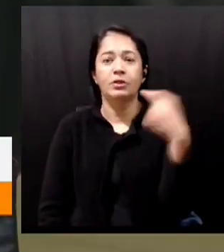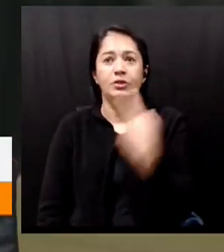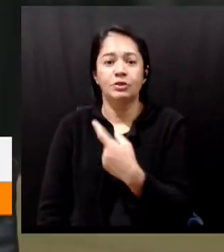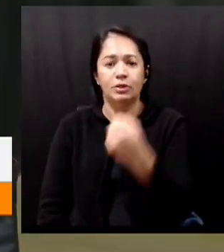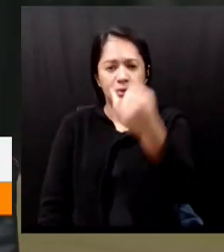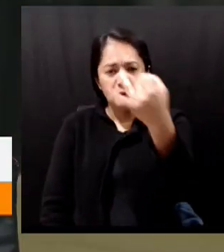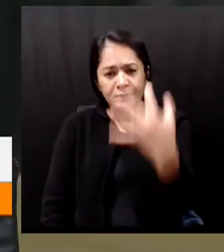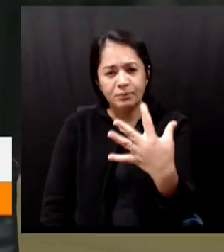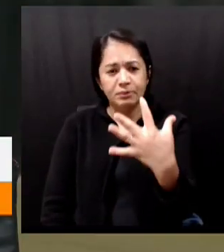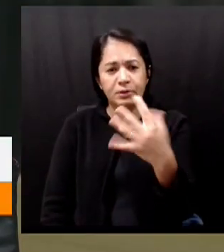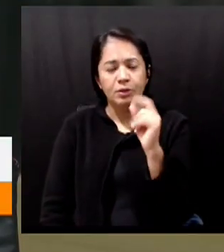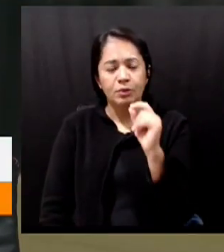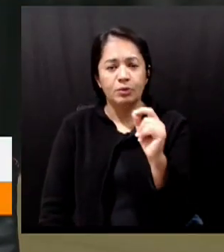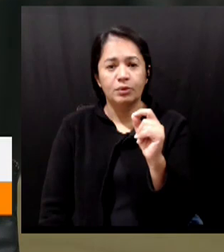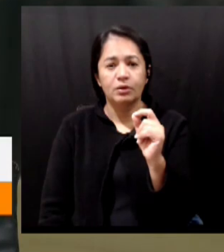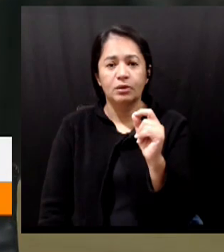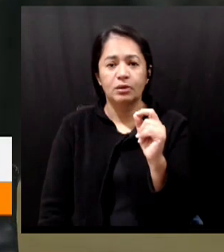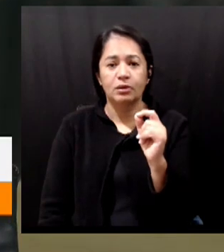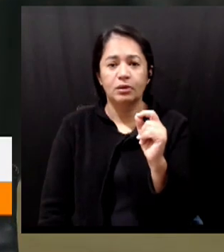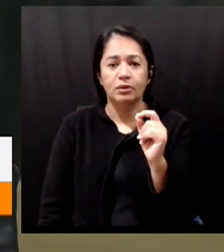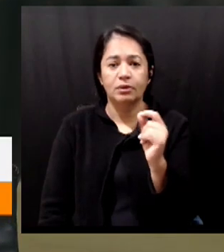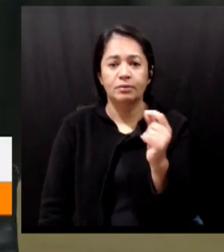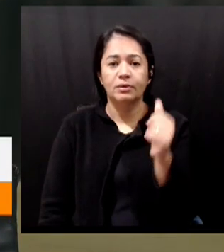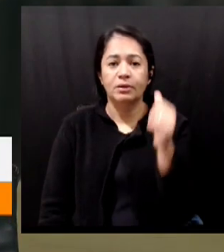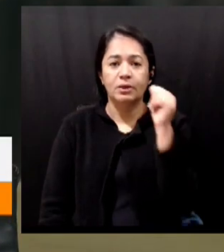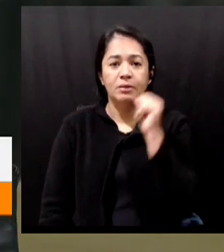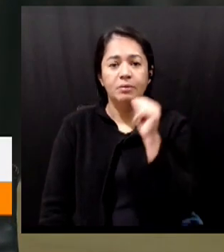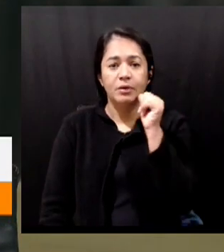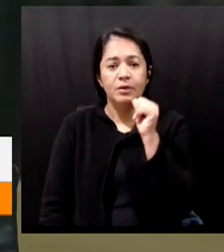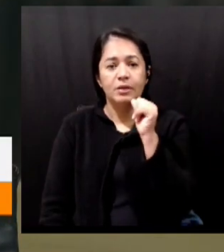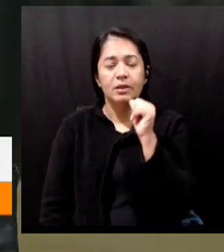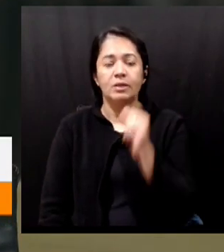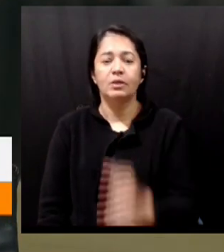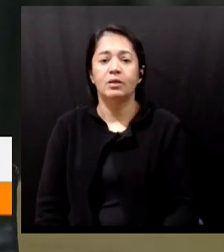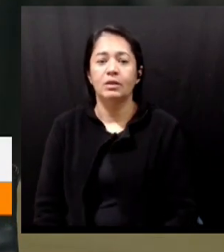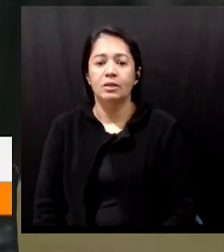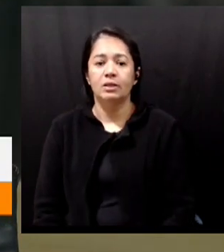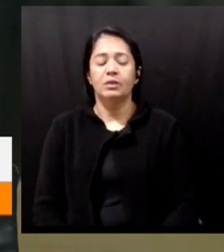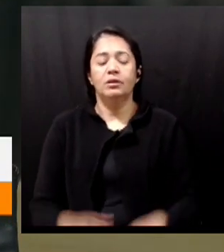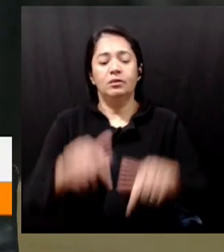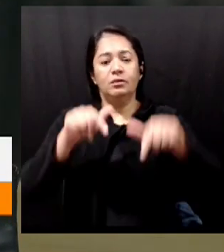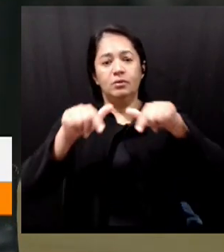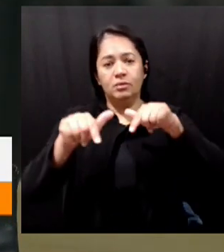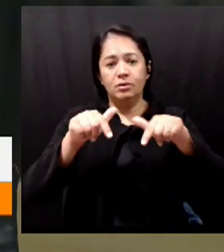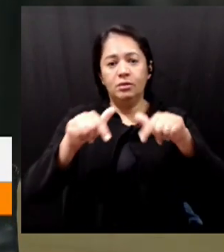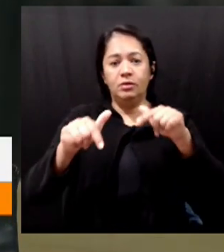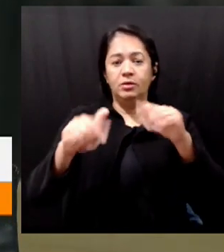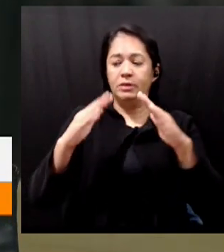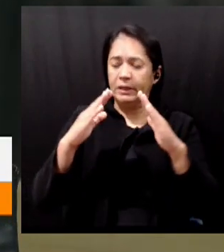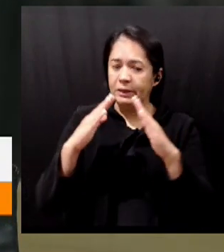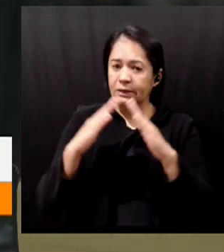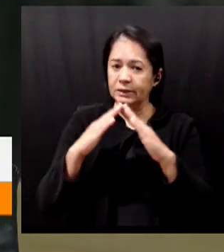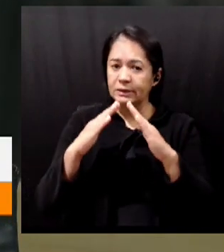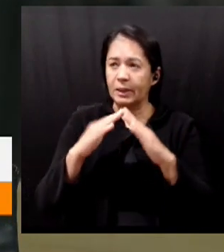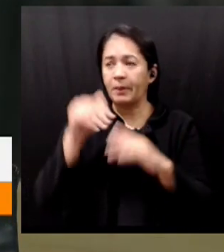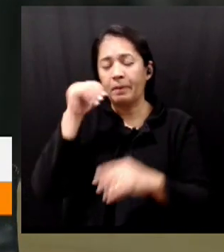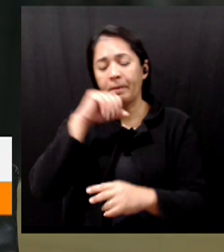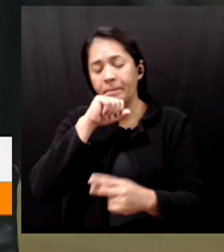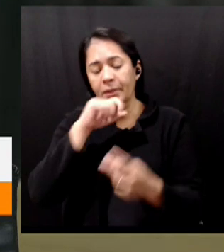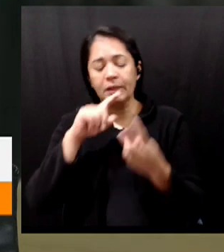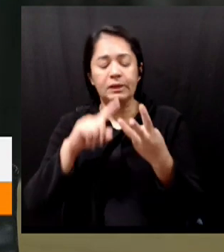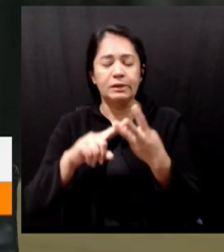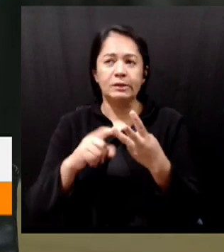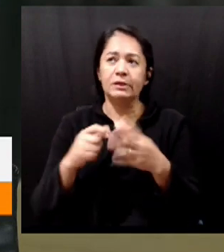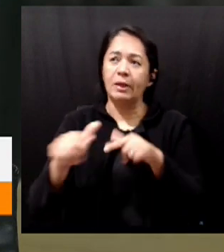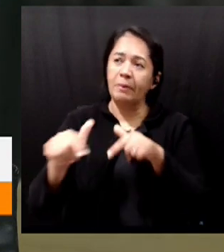né, que a mulher, ela, além de trabalhar em casa, além de ser mãe, ela trabalha fora e quando